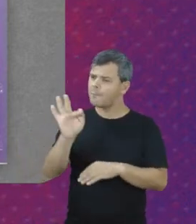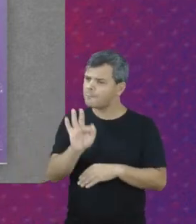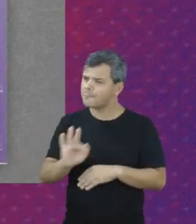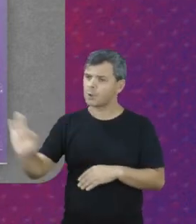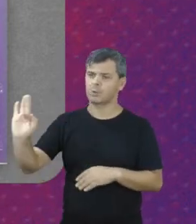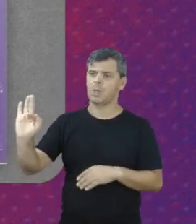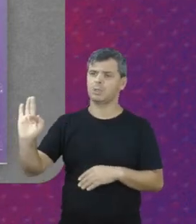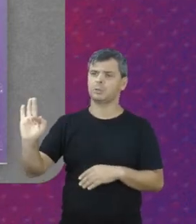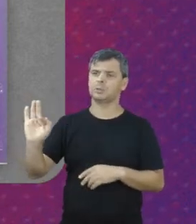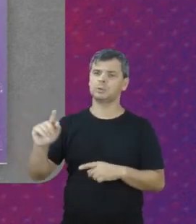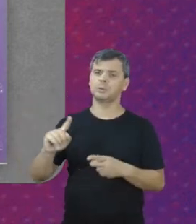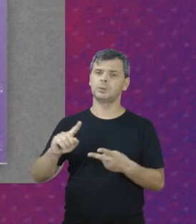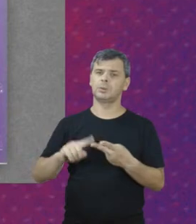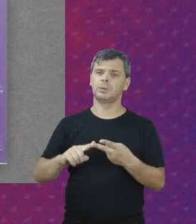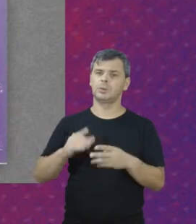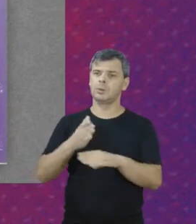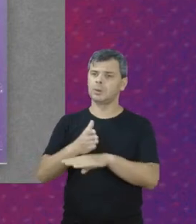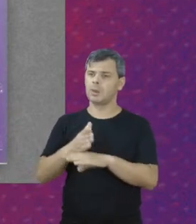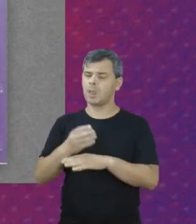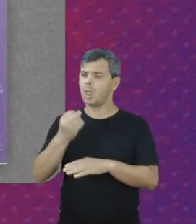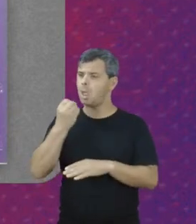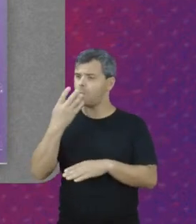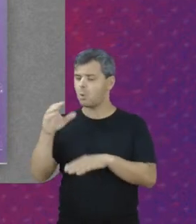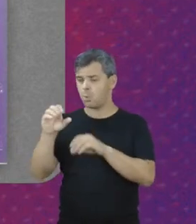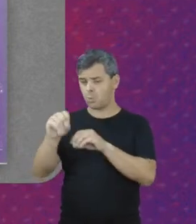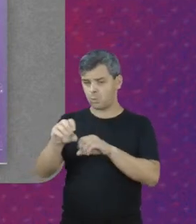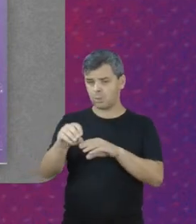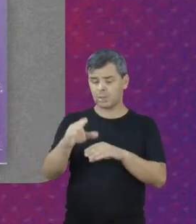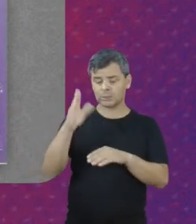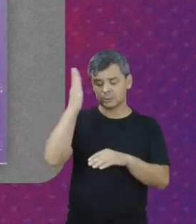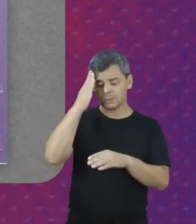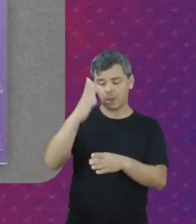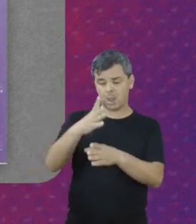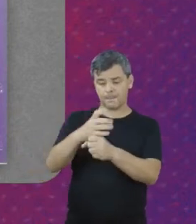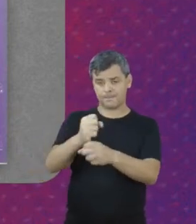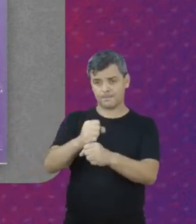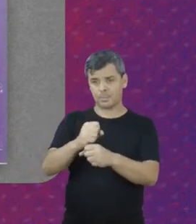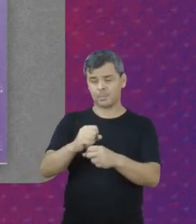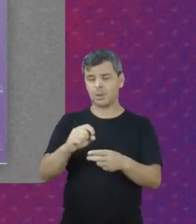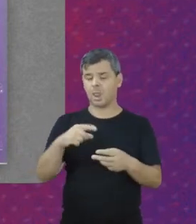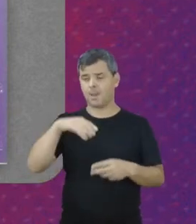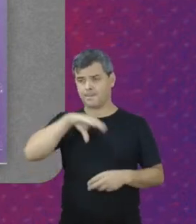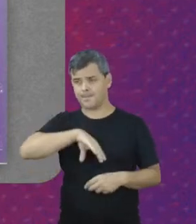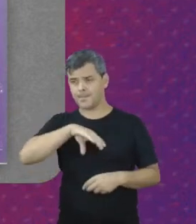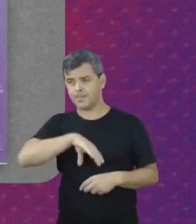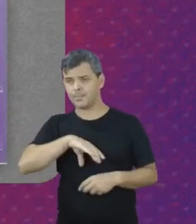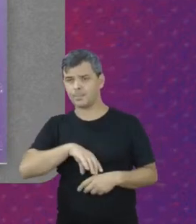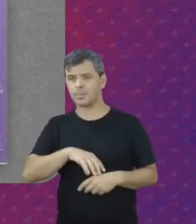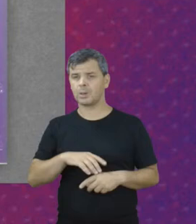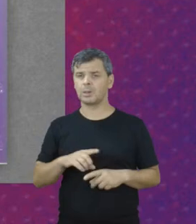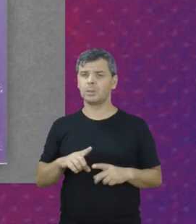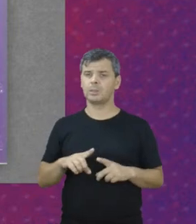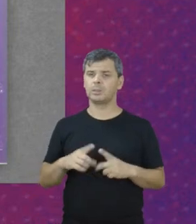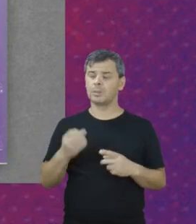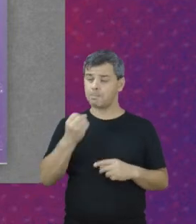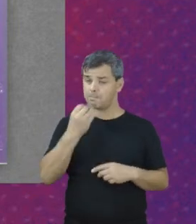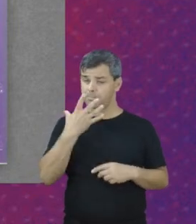faculdade, ter acesso a um bom ensino para poder saber matemática, português, né? Bem,